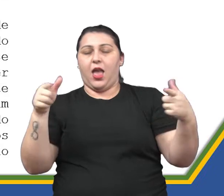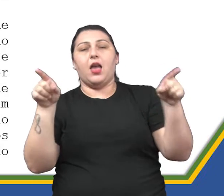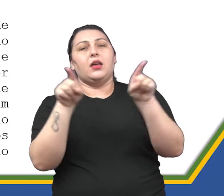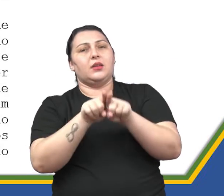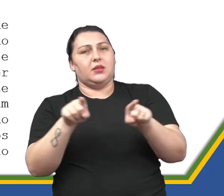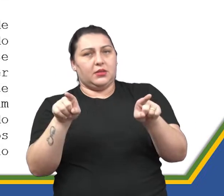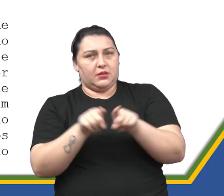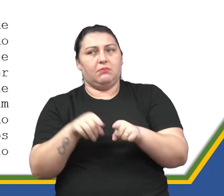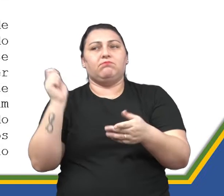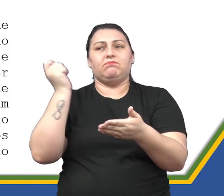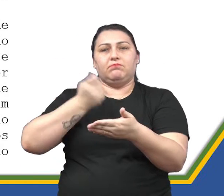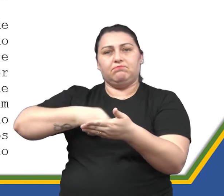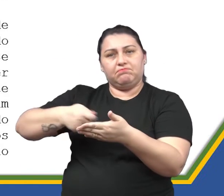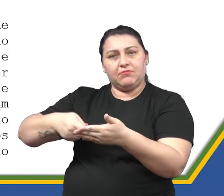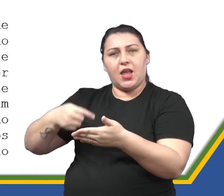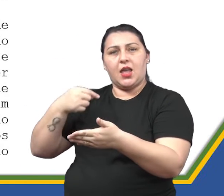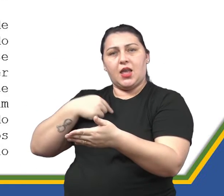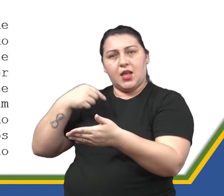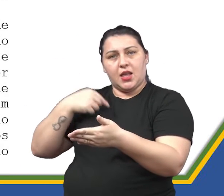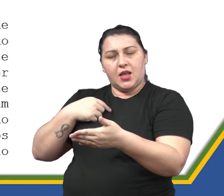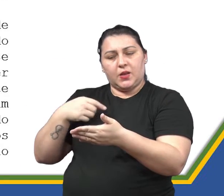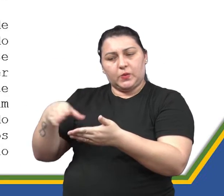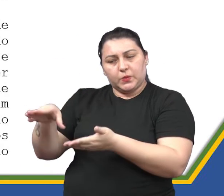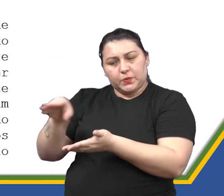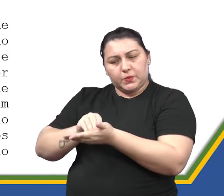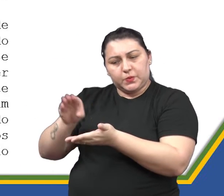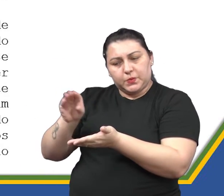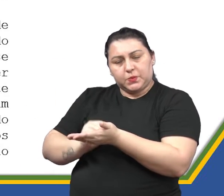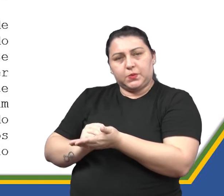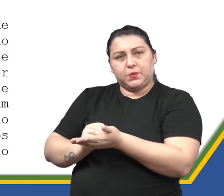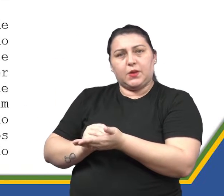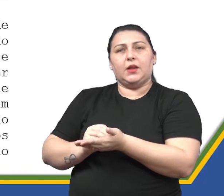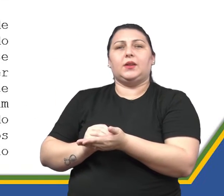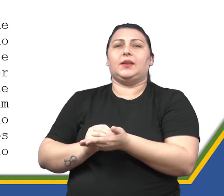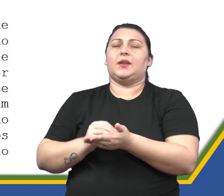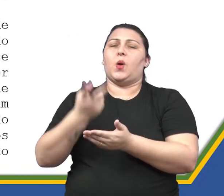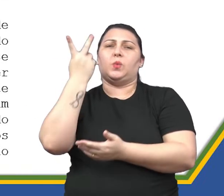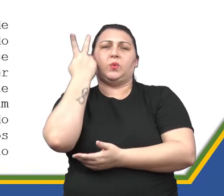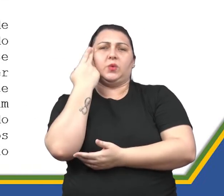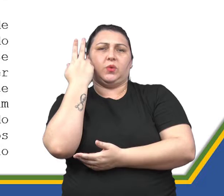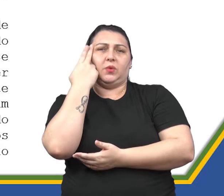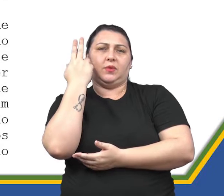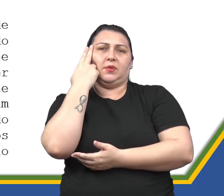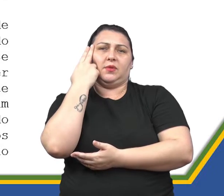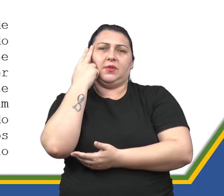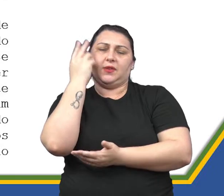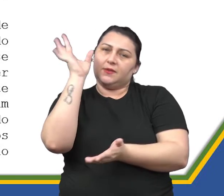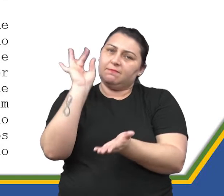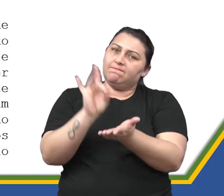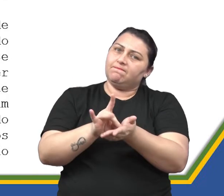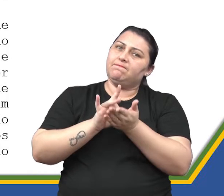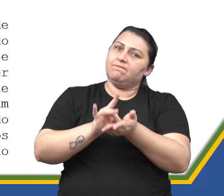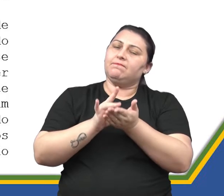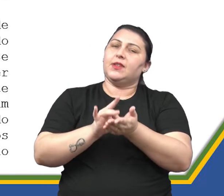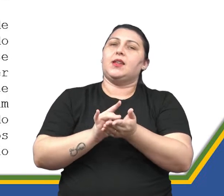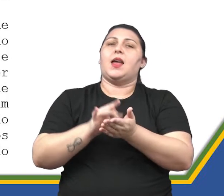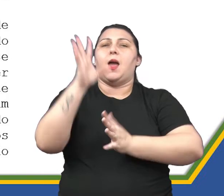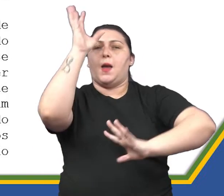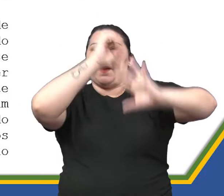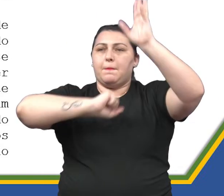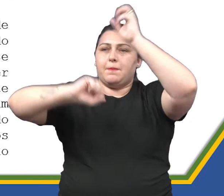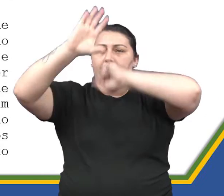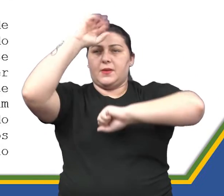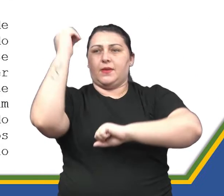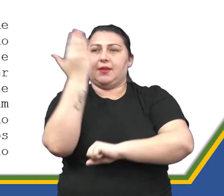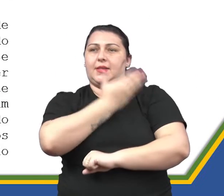seus escritos e eu tomava parte nos comentários. Tudo com naturalidade e franqueza. Aprendi muito com os amigos